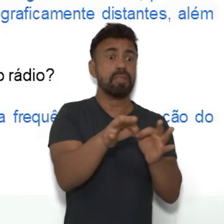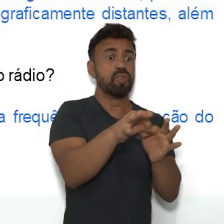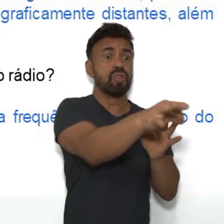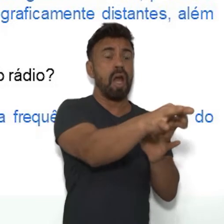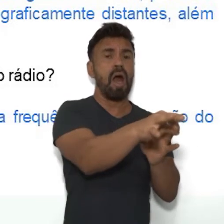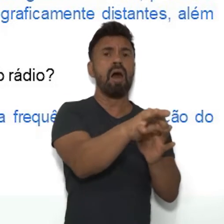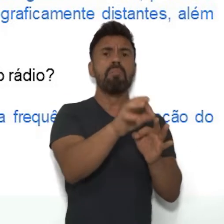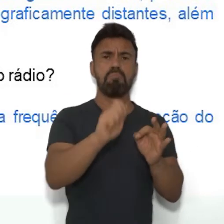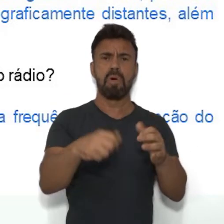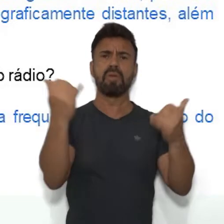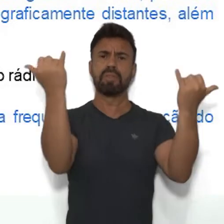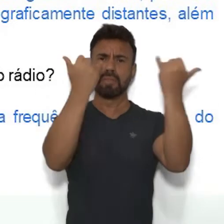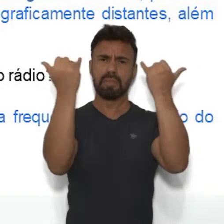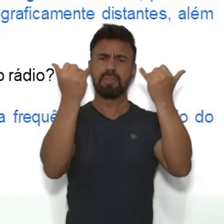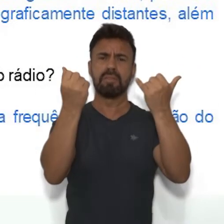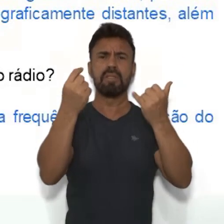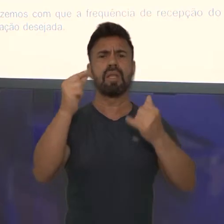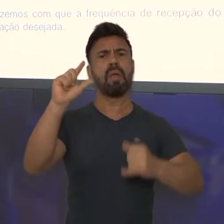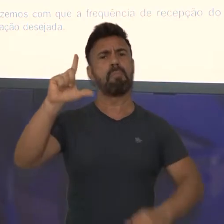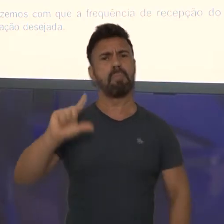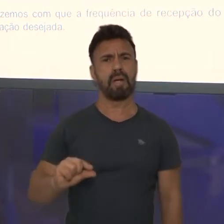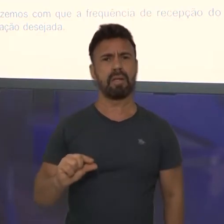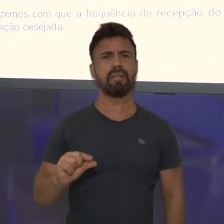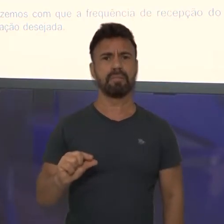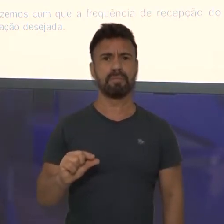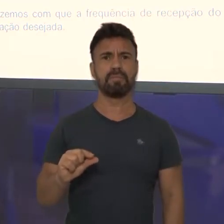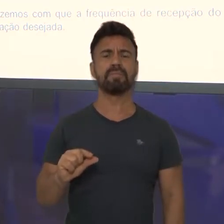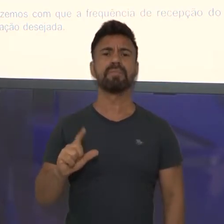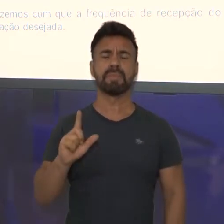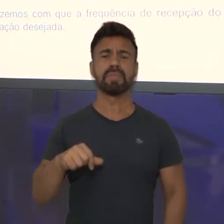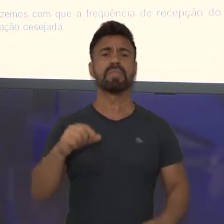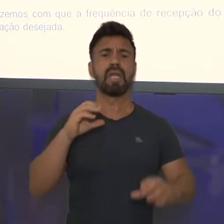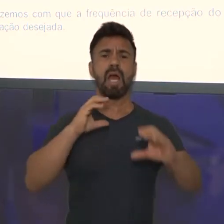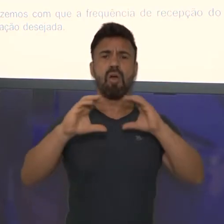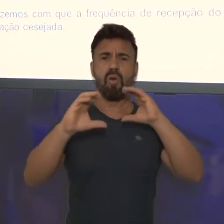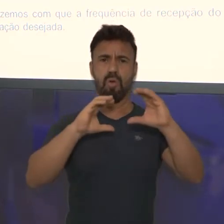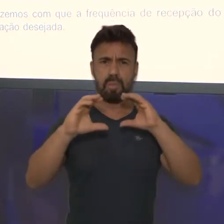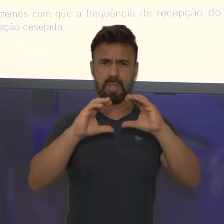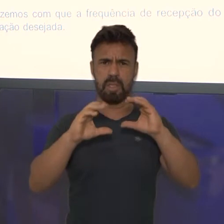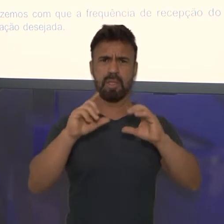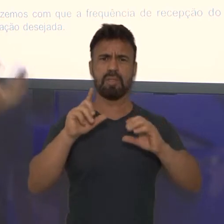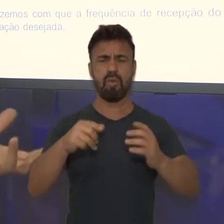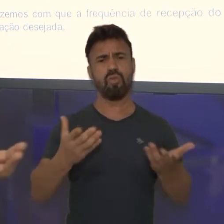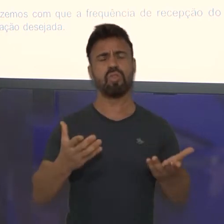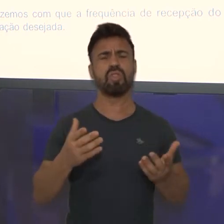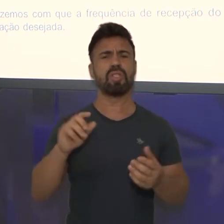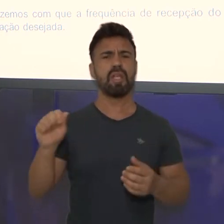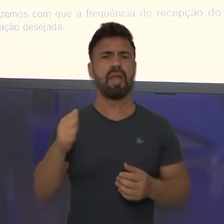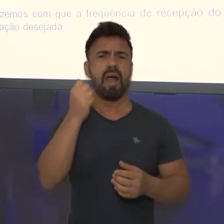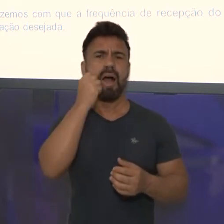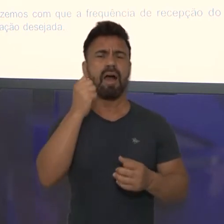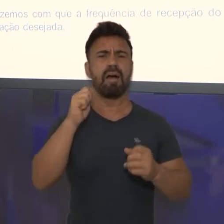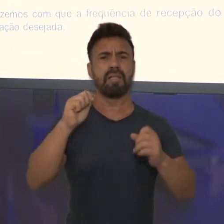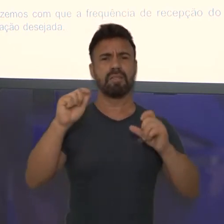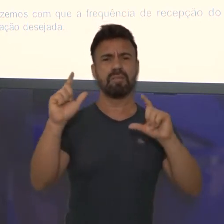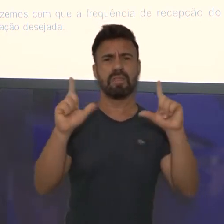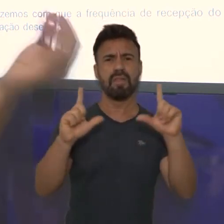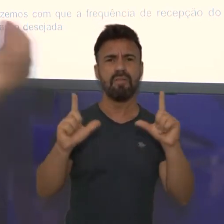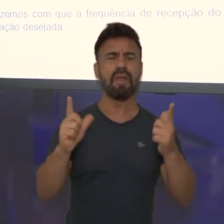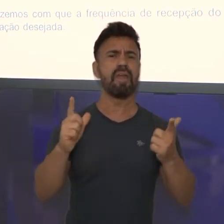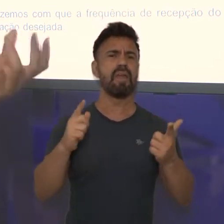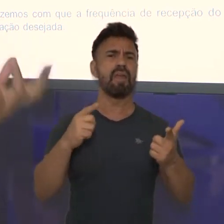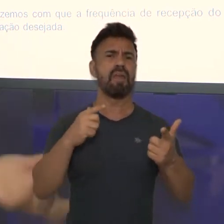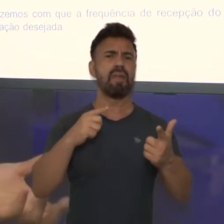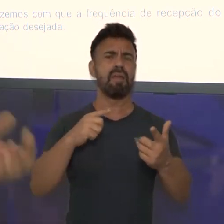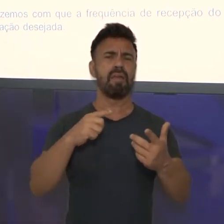além de possuir um baixo custo. Então, a gente sabe que a comunicação hoje em dia, seja de rádio, seja de TV, seja